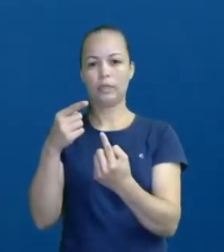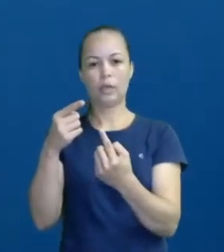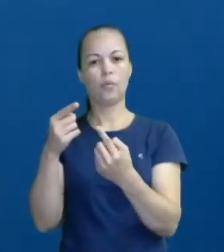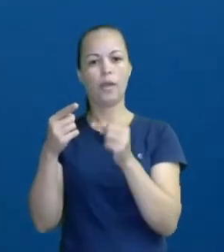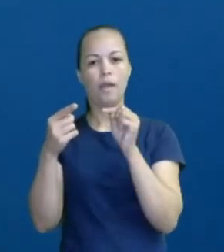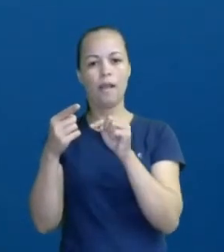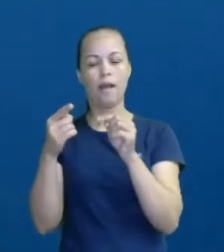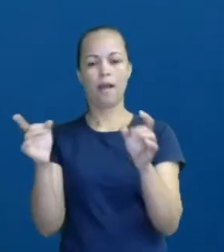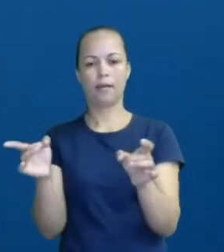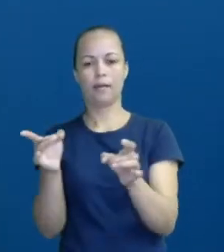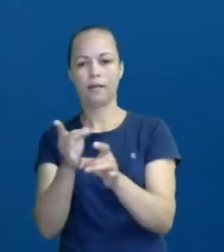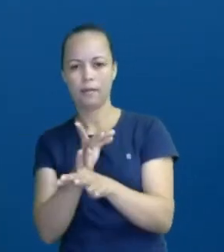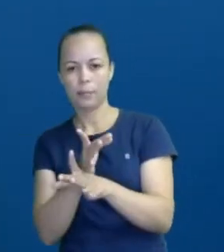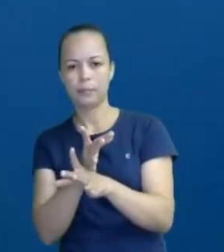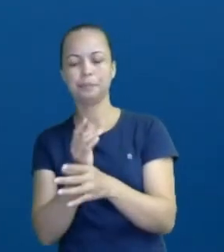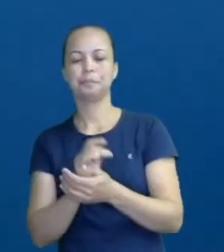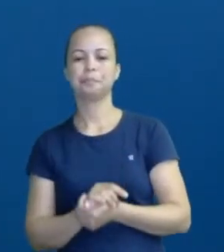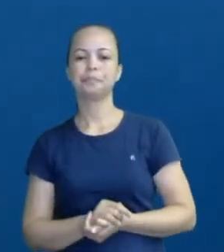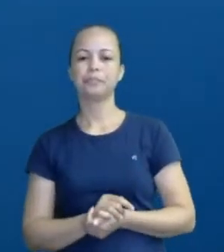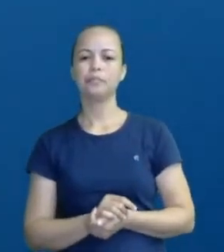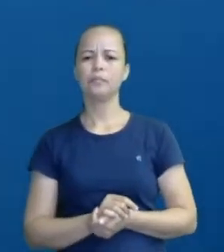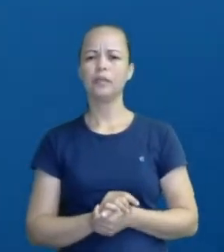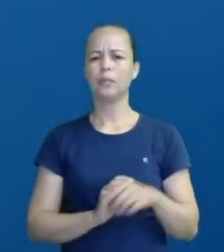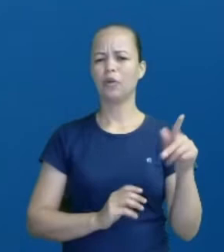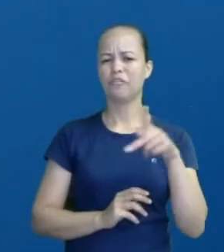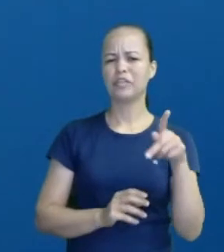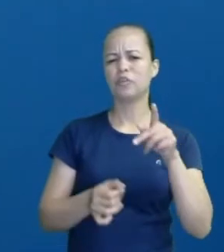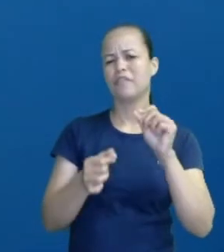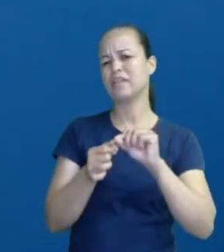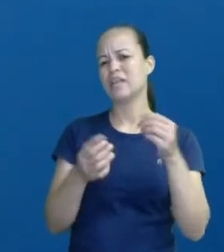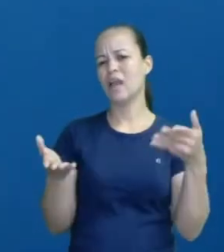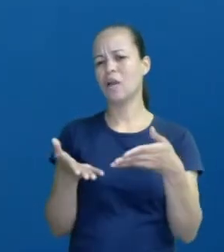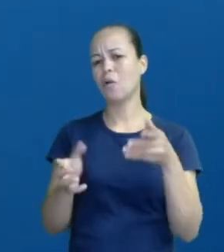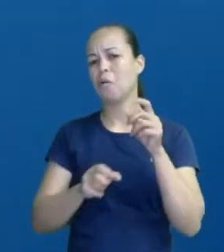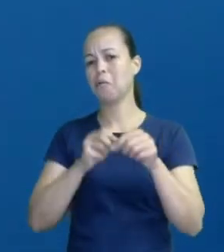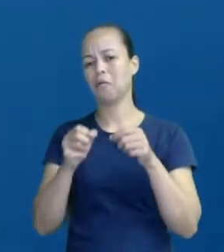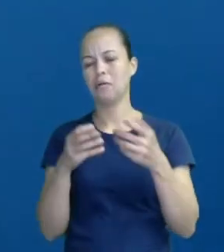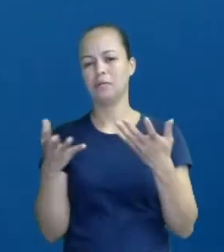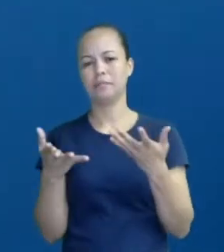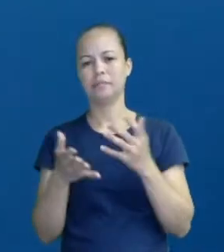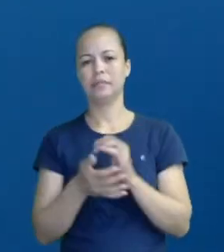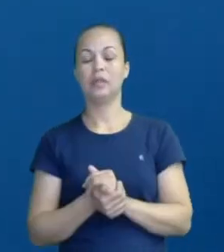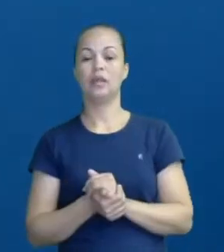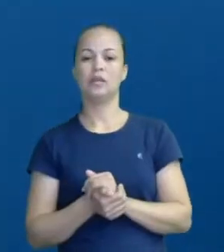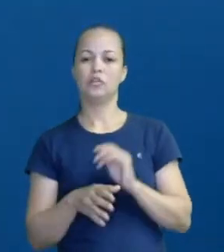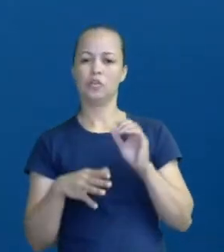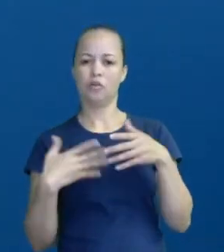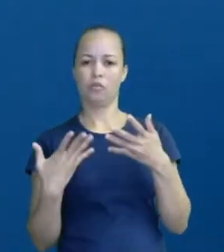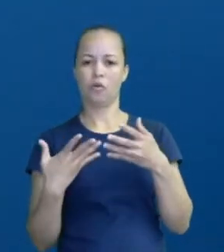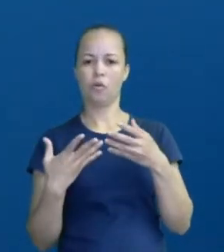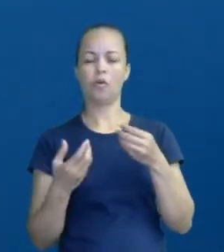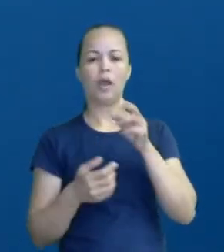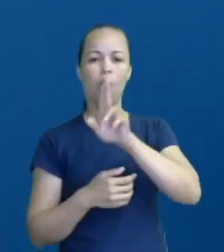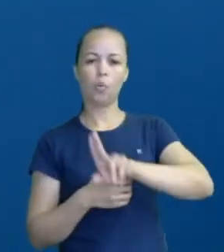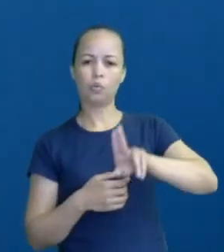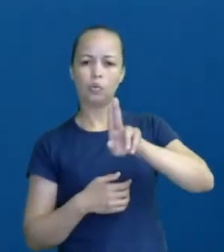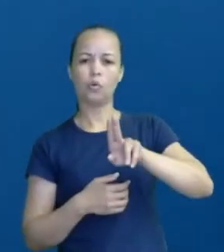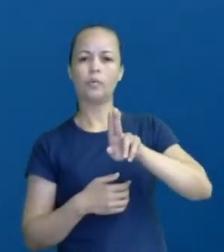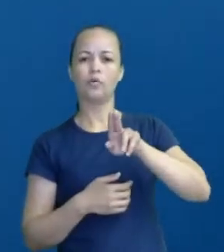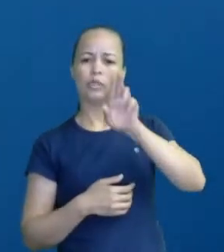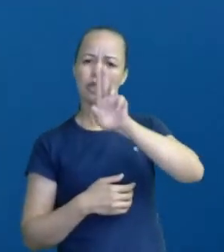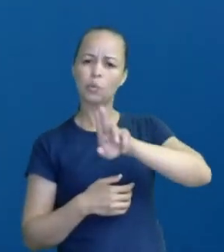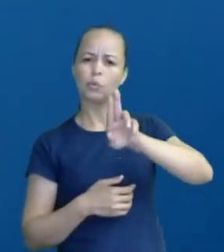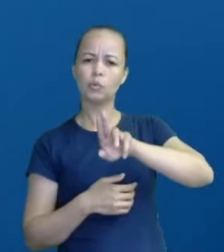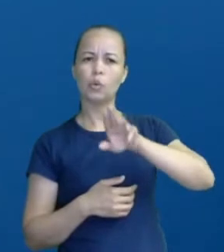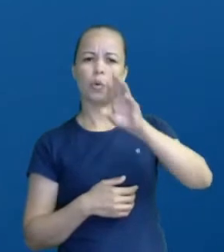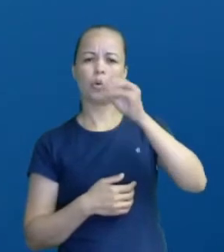acabou. O que eu vou fazer agora, tia? O que eu vou fazer é só colocar os números que eu usei, tá?